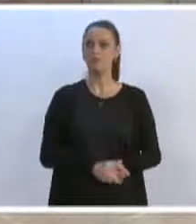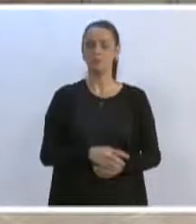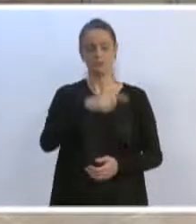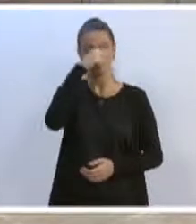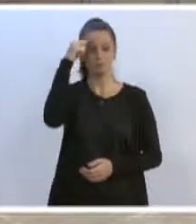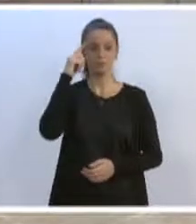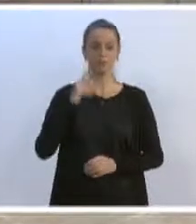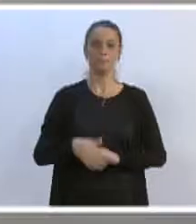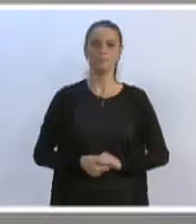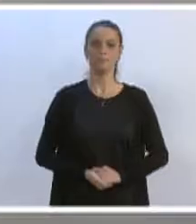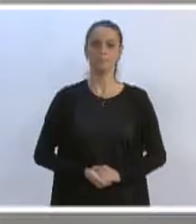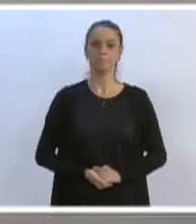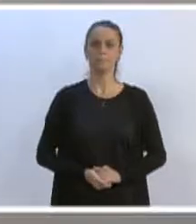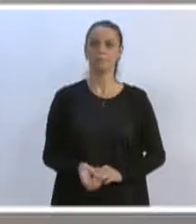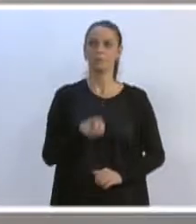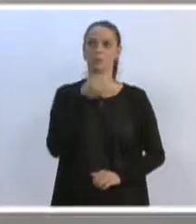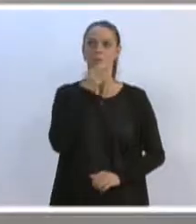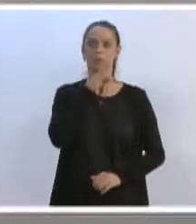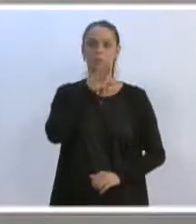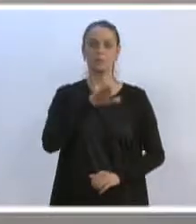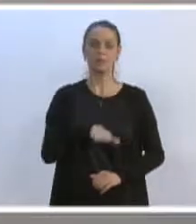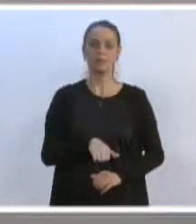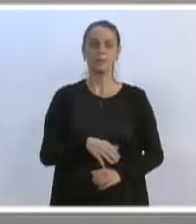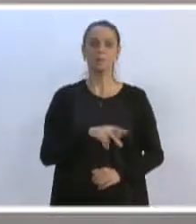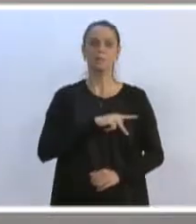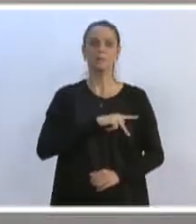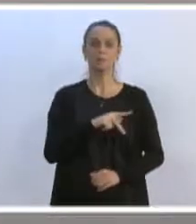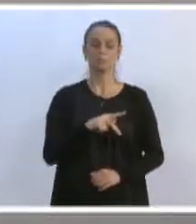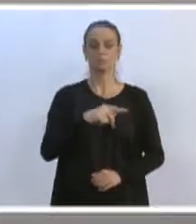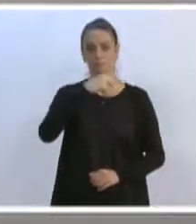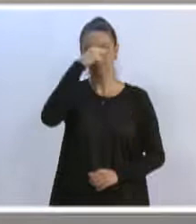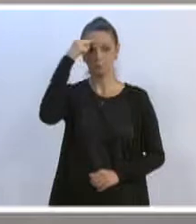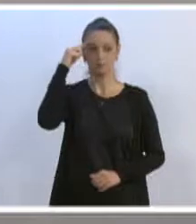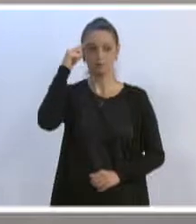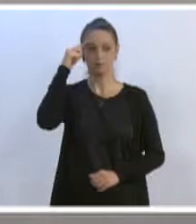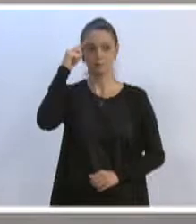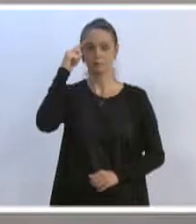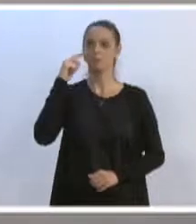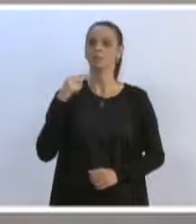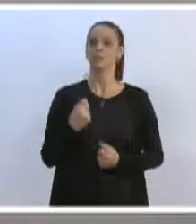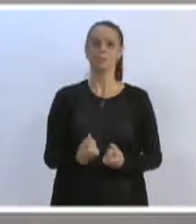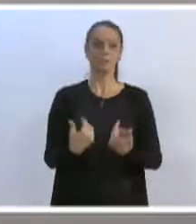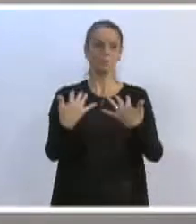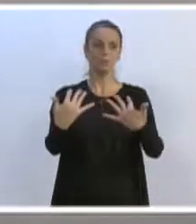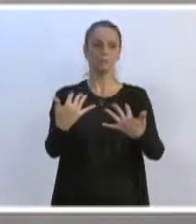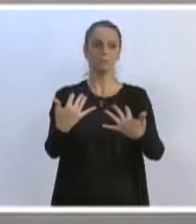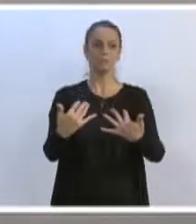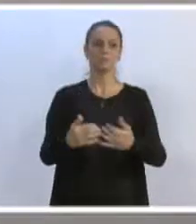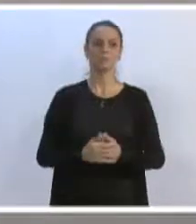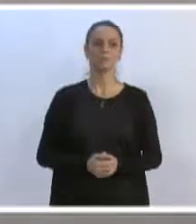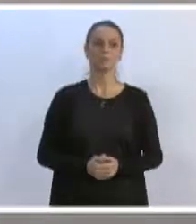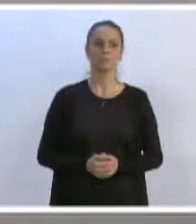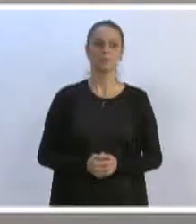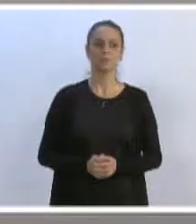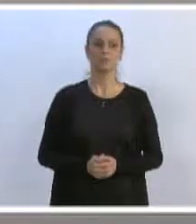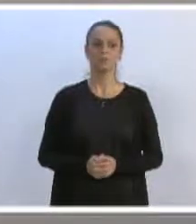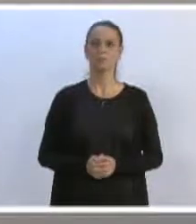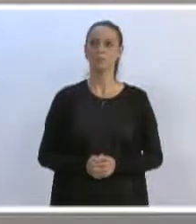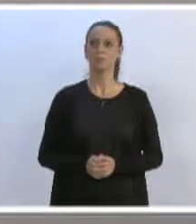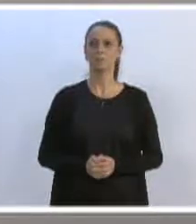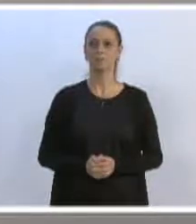boa tarde presidente marcos da rosa senhores vereadores público presente aqui na câmara de vereadores